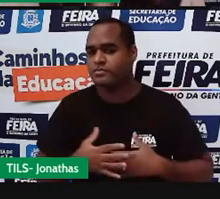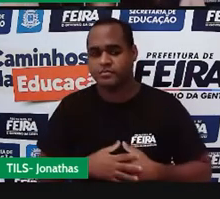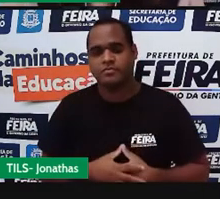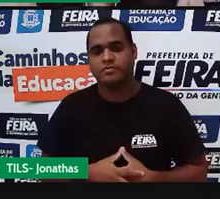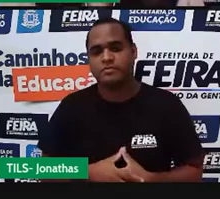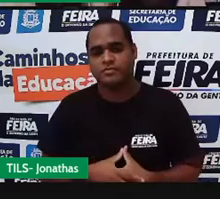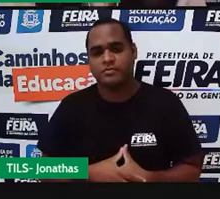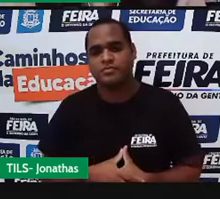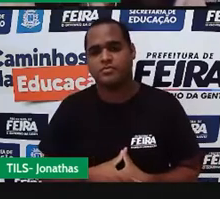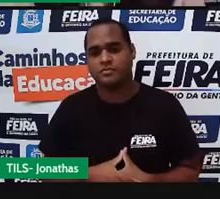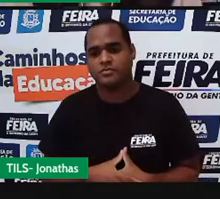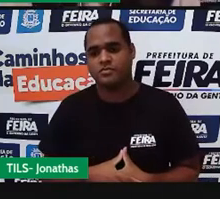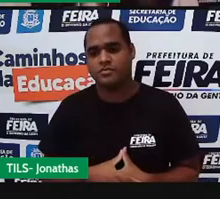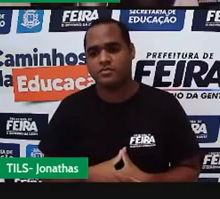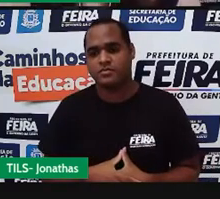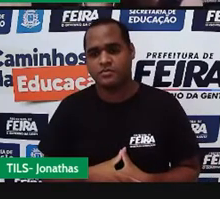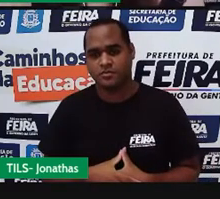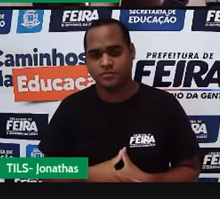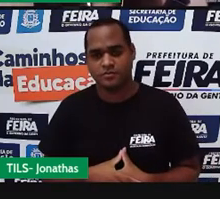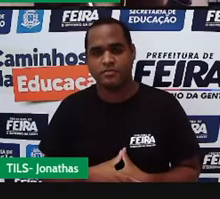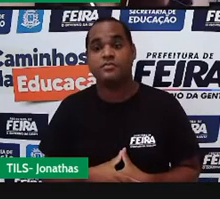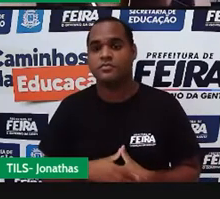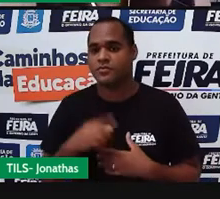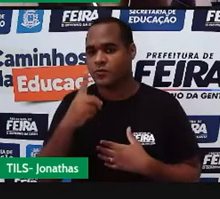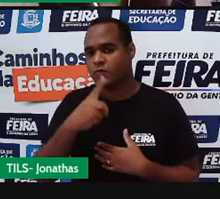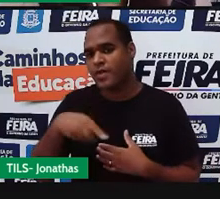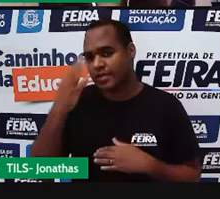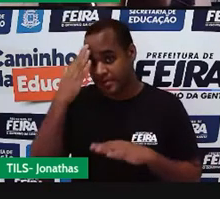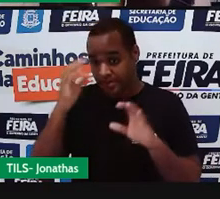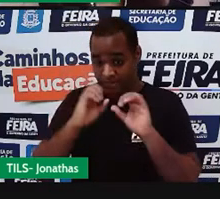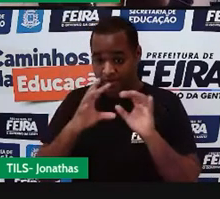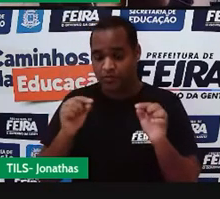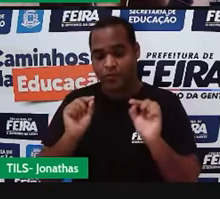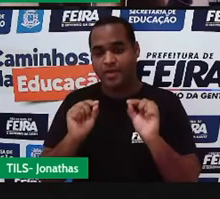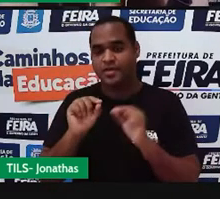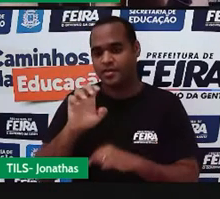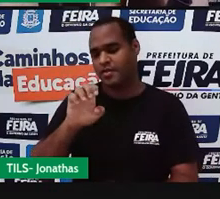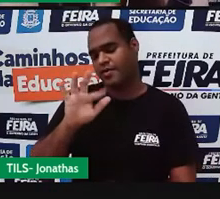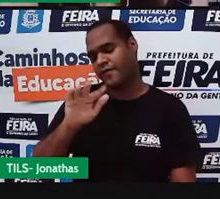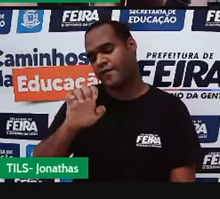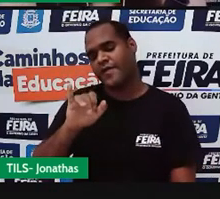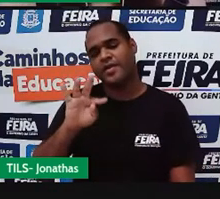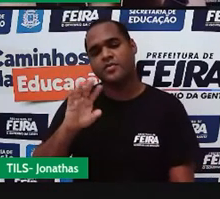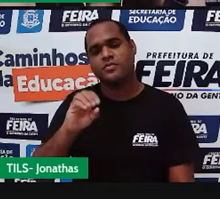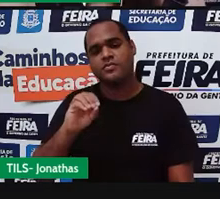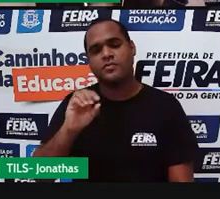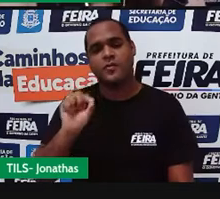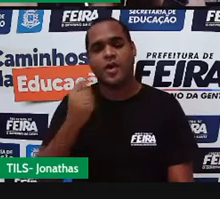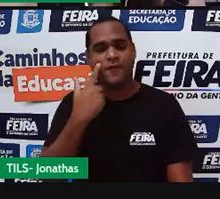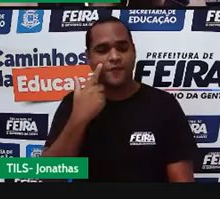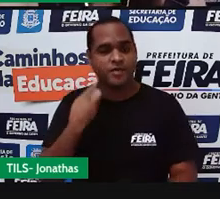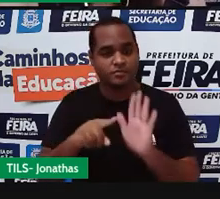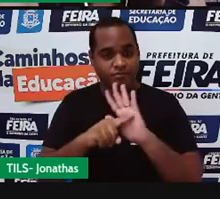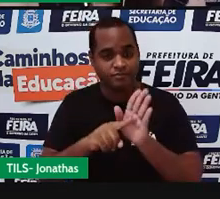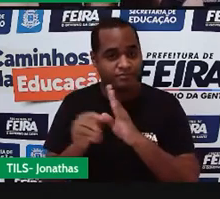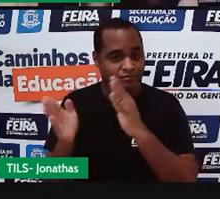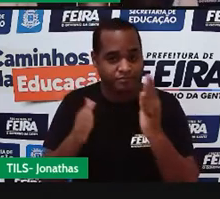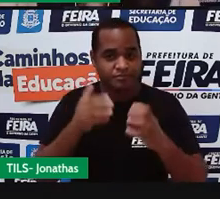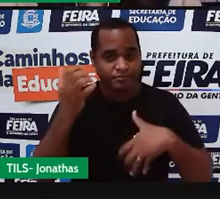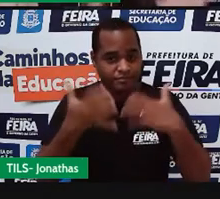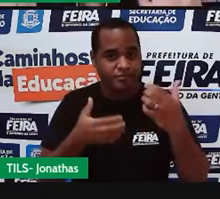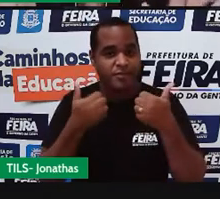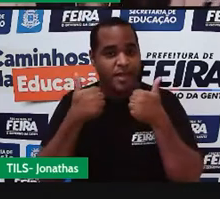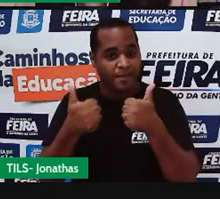estufa bom então para a gente entender o que é esse efeito estufa a gente vai assistir esse vídeo Zinho aqui